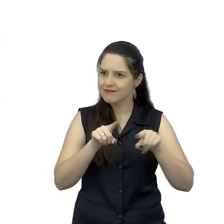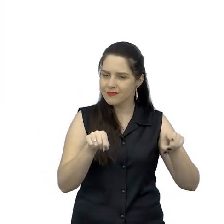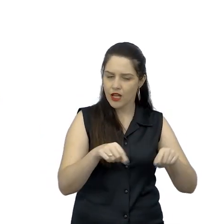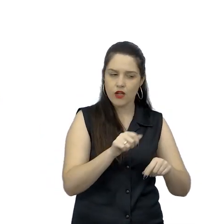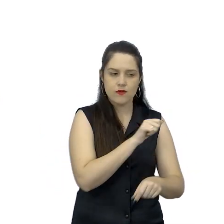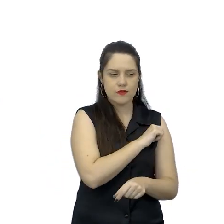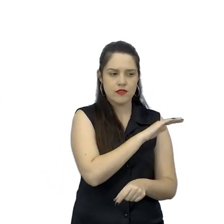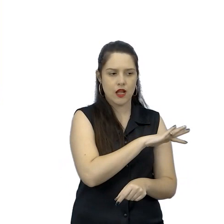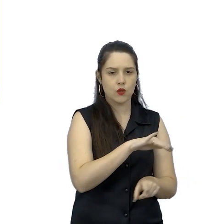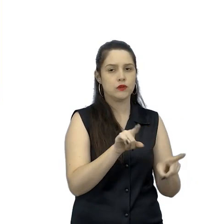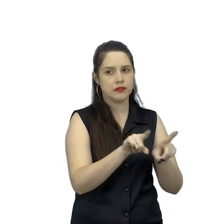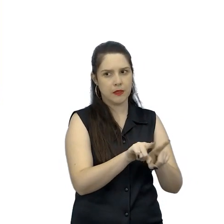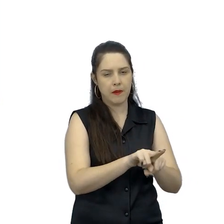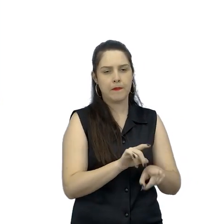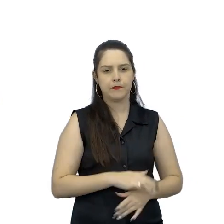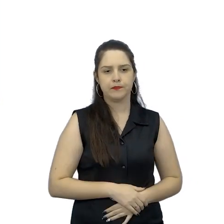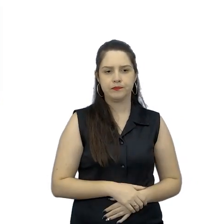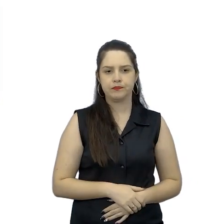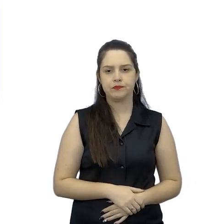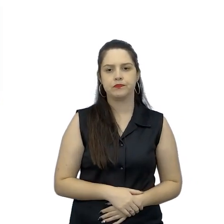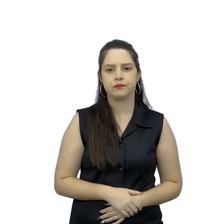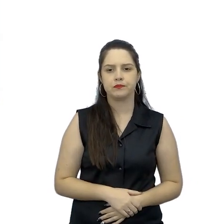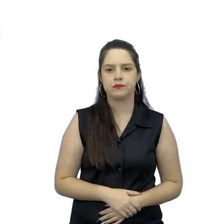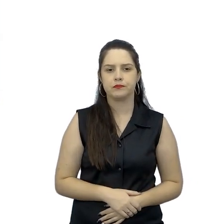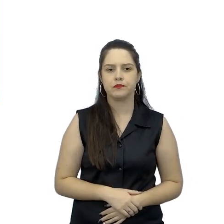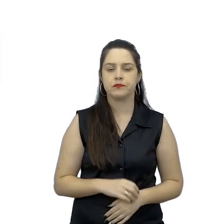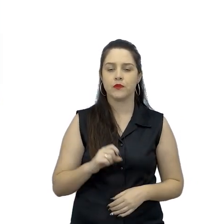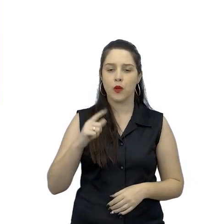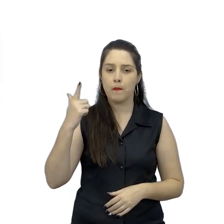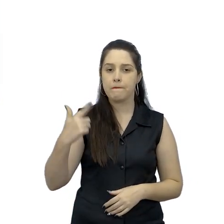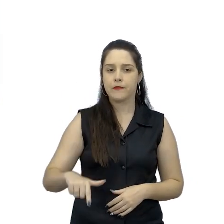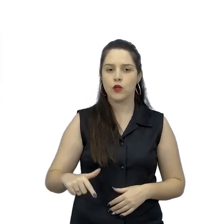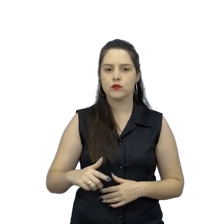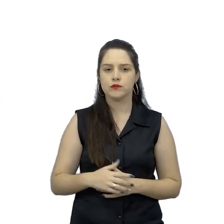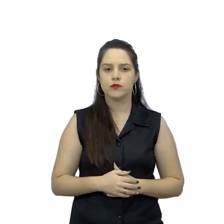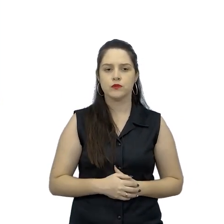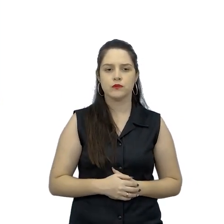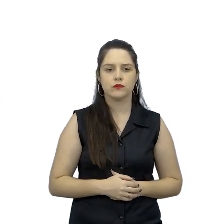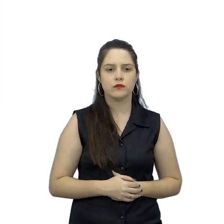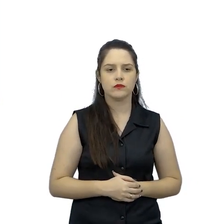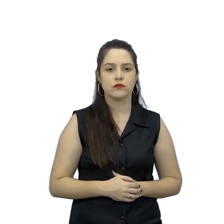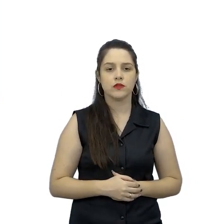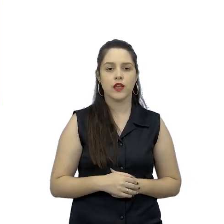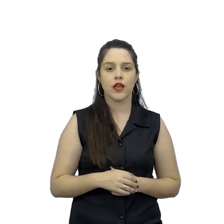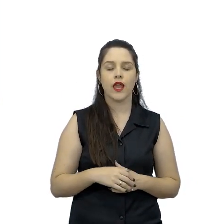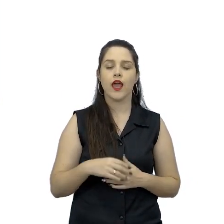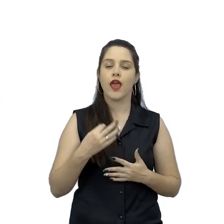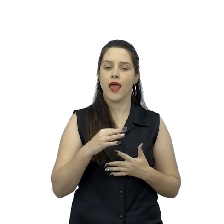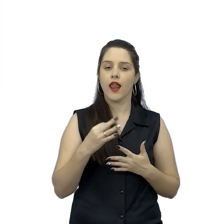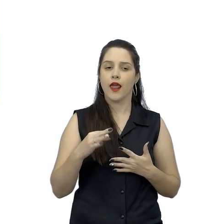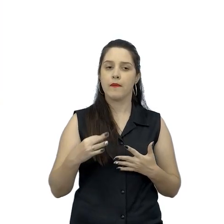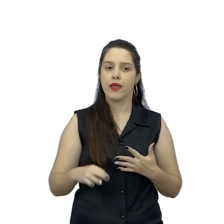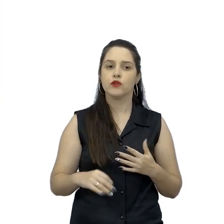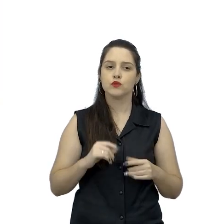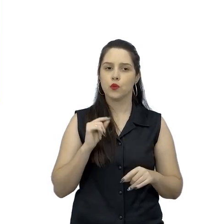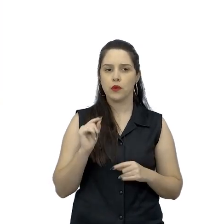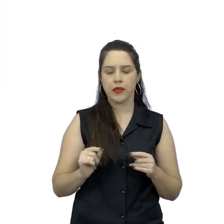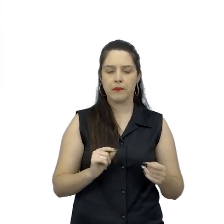alunos. Tá? Vamos para um próximo elemento, que seria aqui